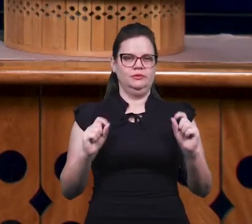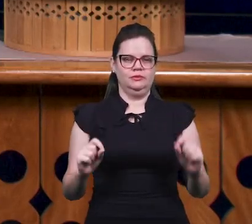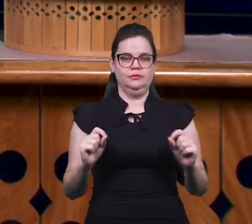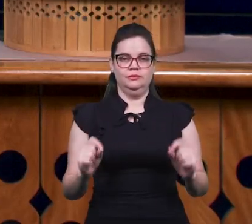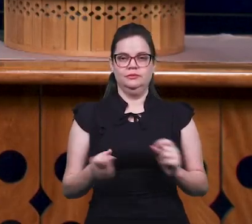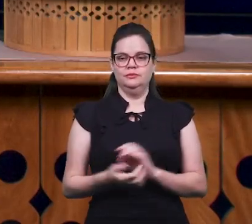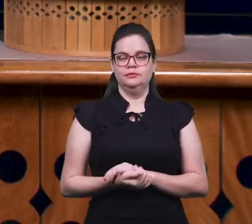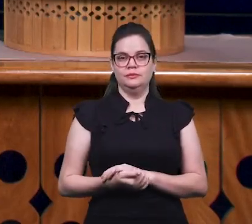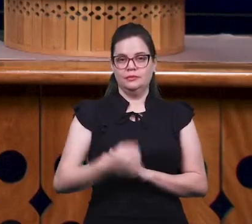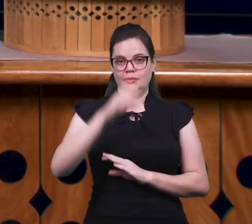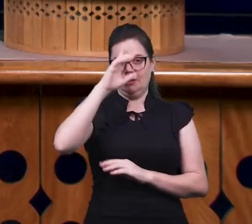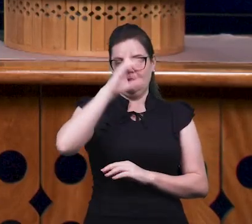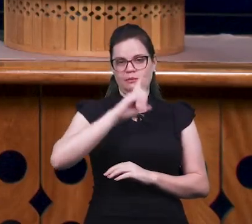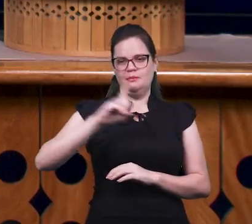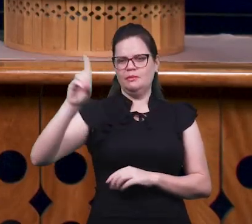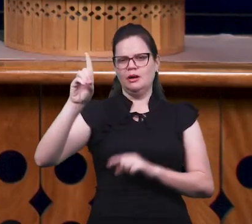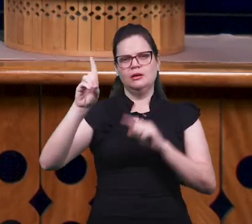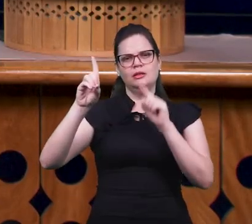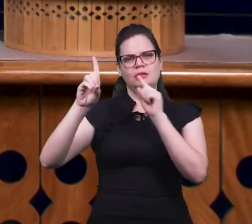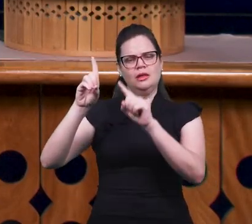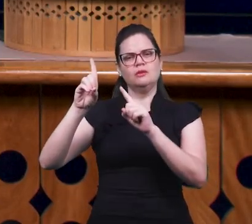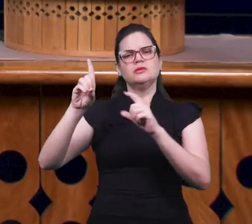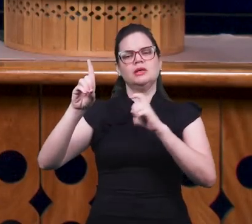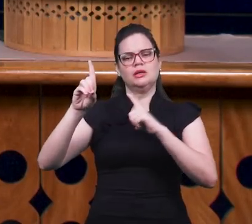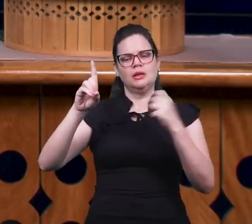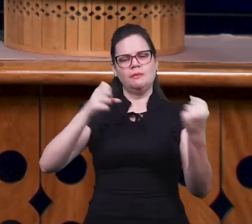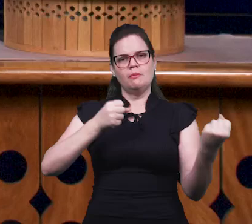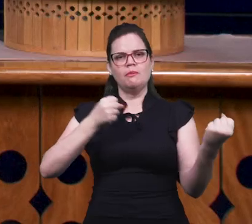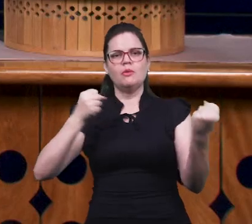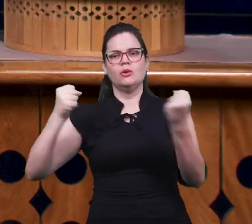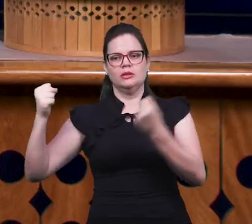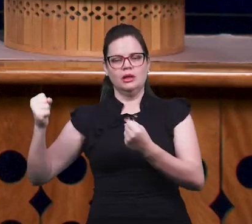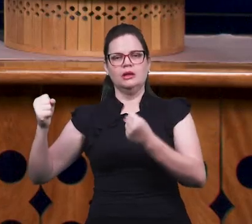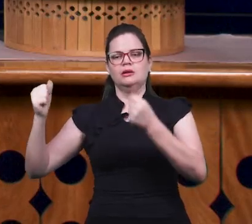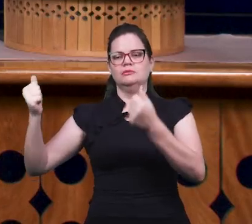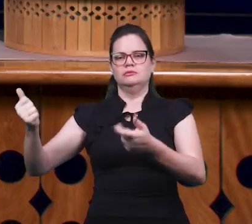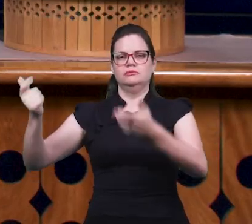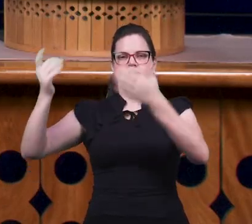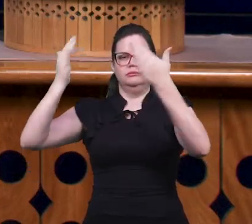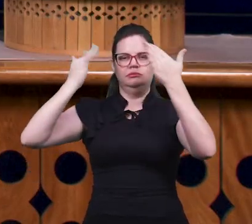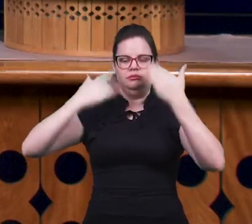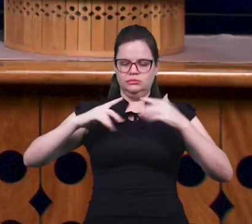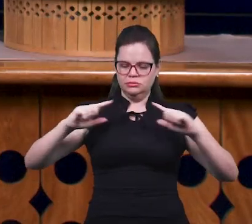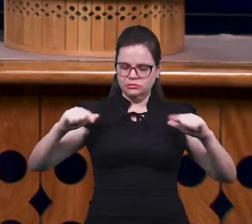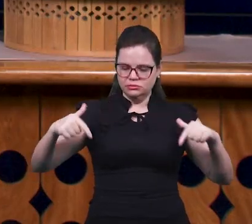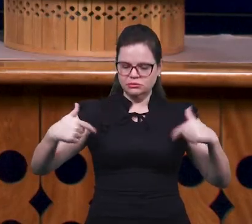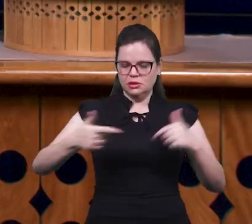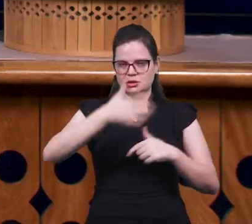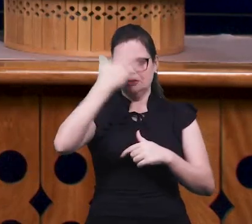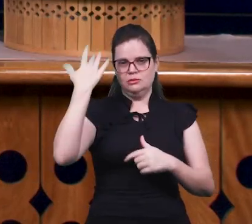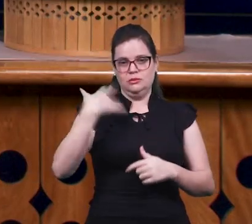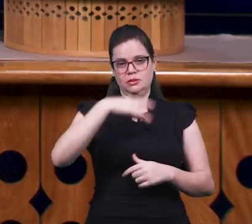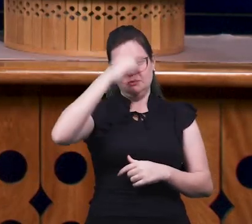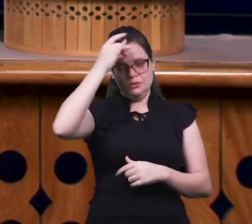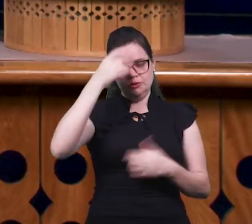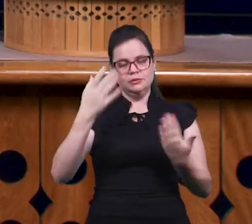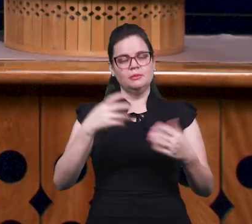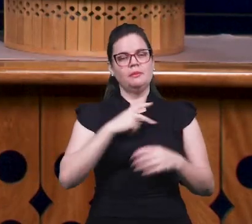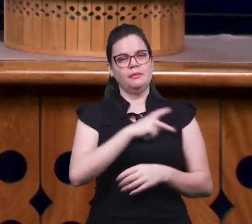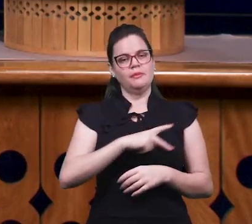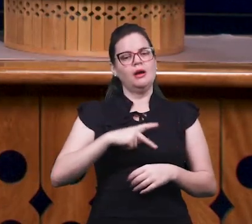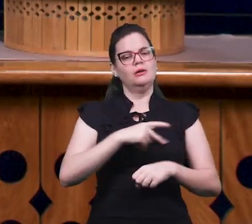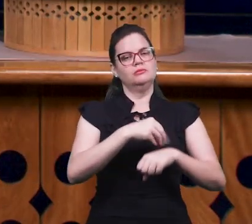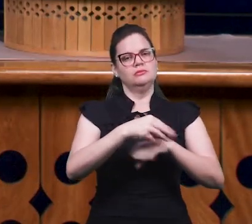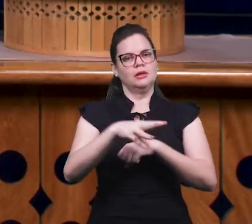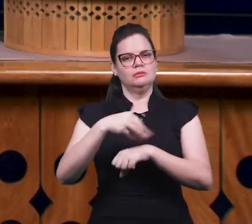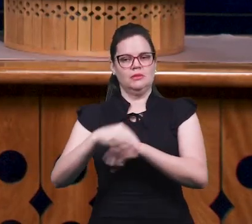e de poder, era a palavra que ele sempre tinha. Vemos que a filosofia, o significado da palavra